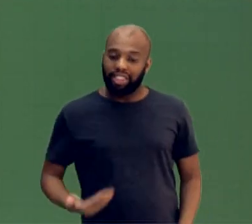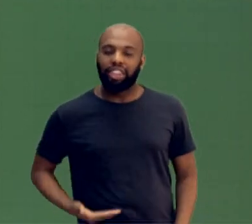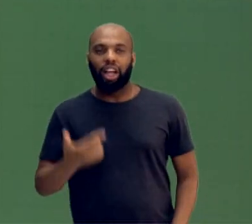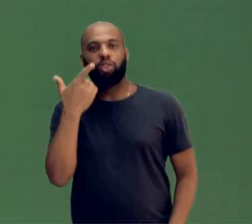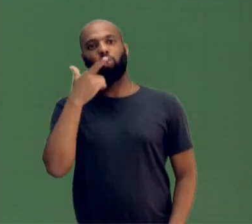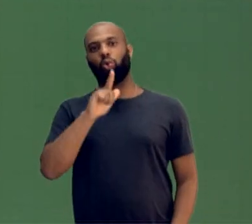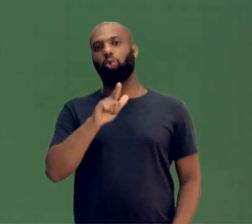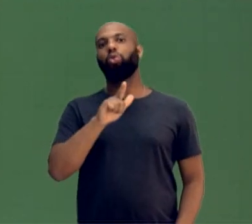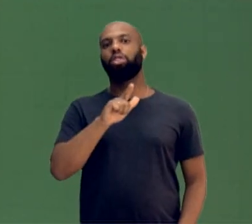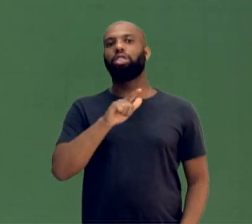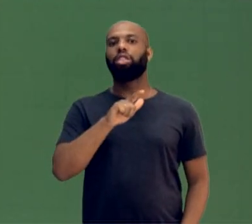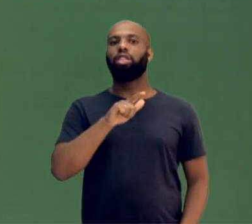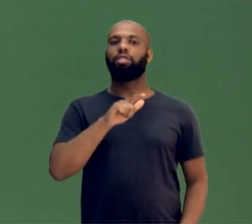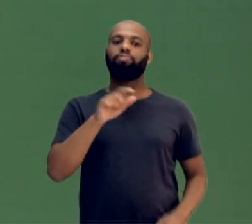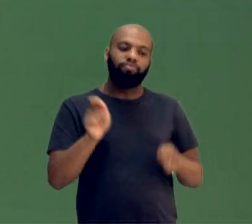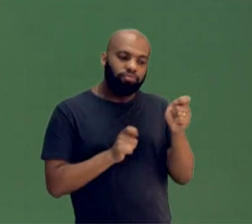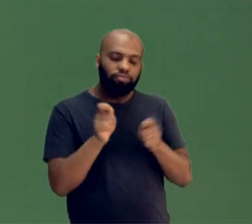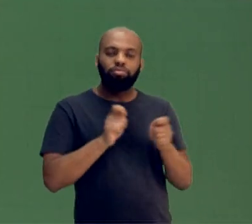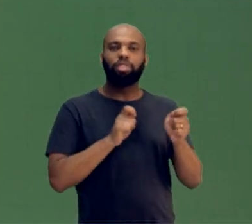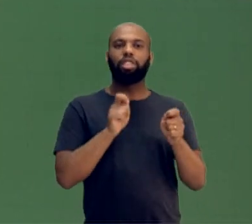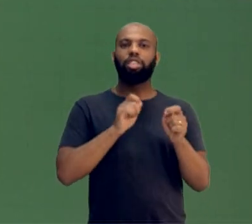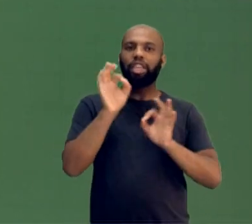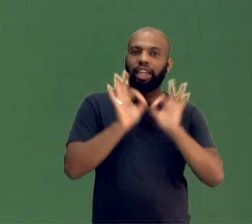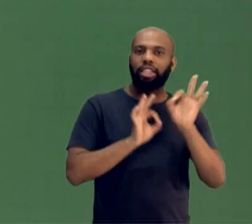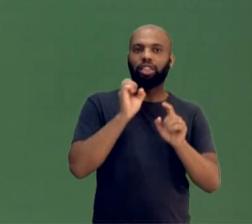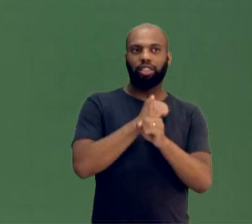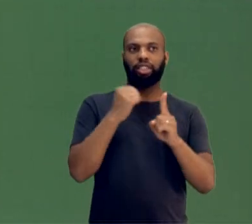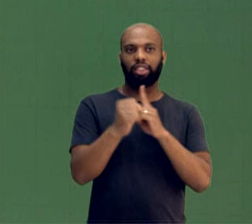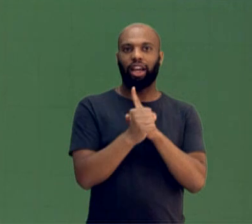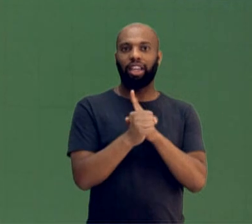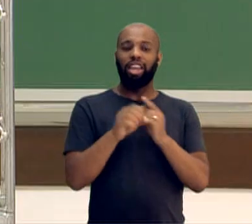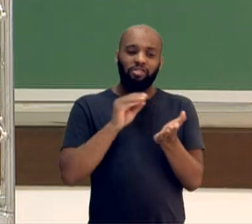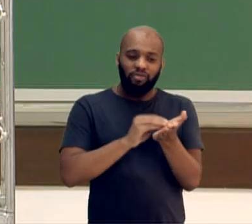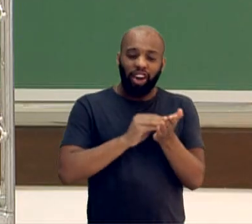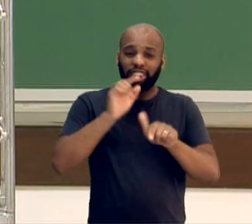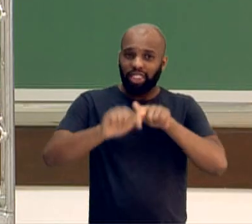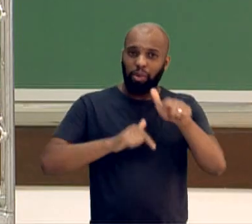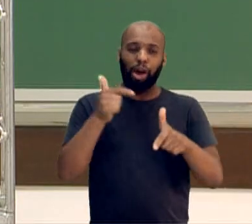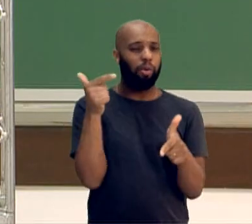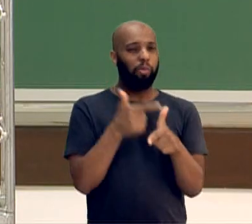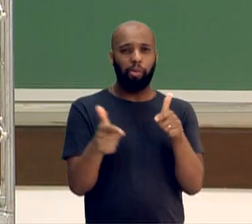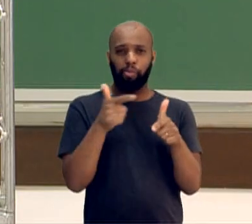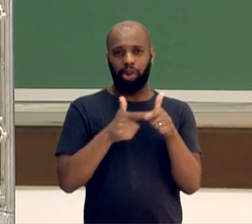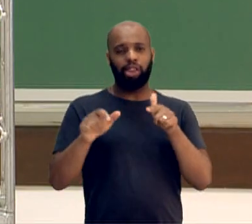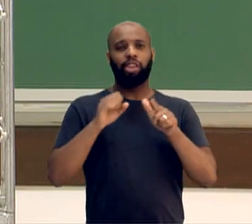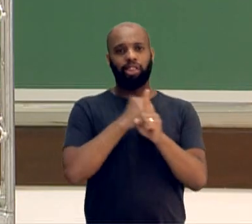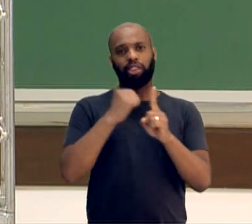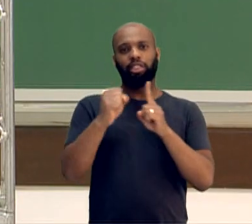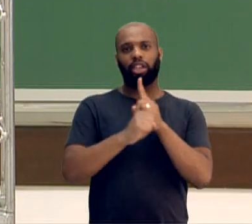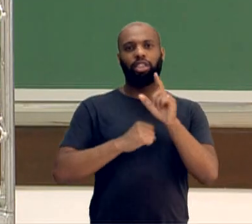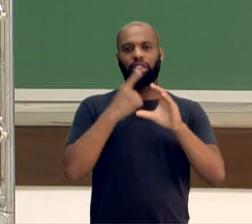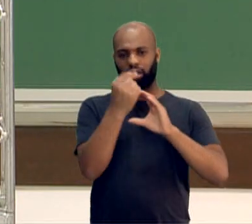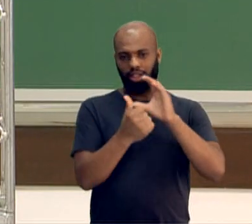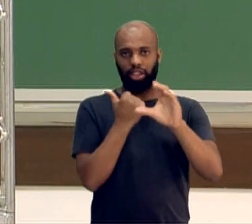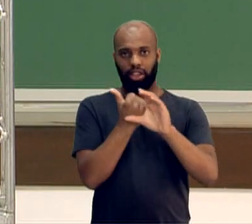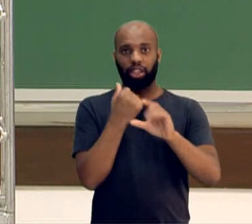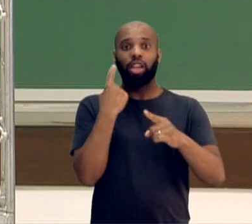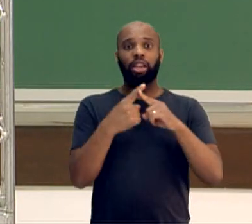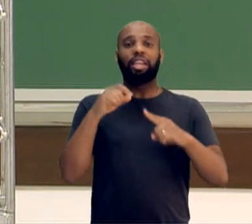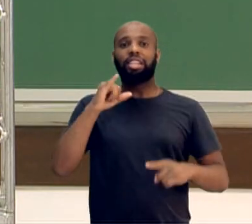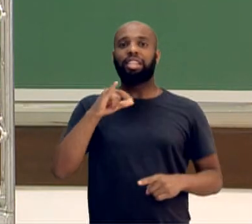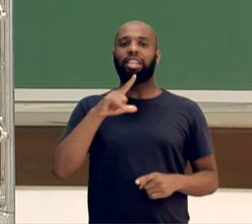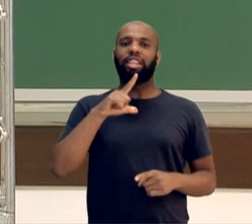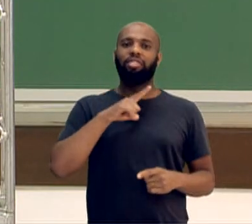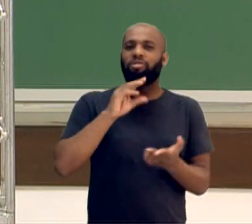desemprego é, sem dúvida, um dos maiores problemas das sociedades capitalistas. Quando você tem um número alto de desemprego, aí começa